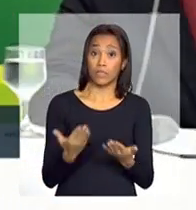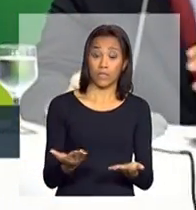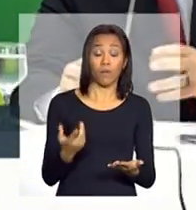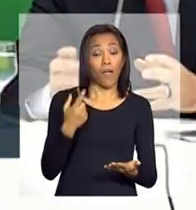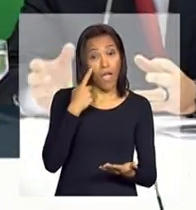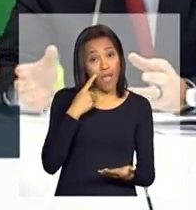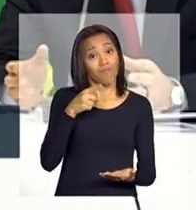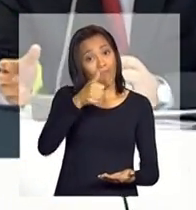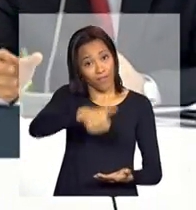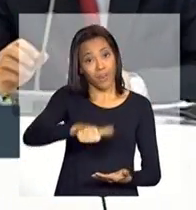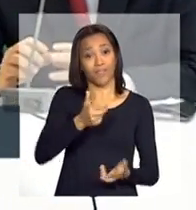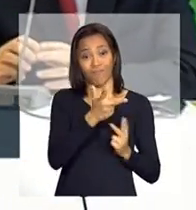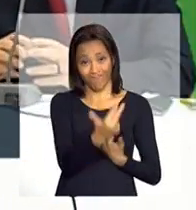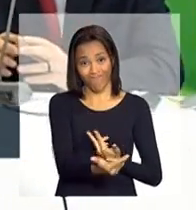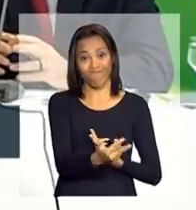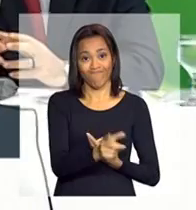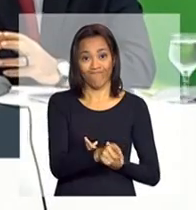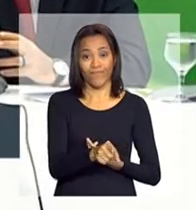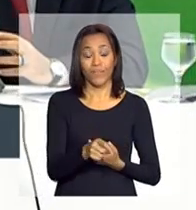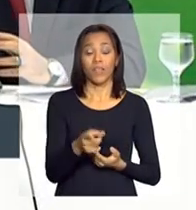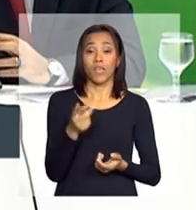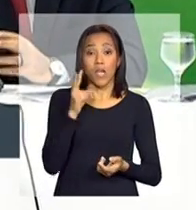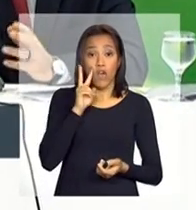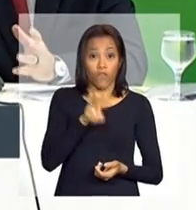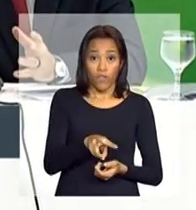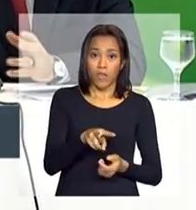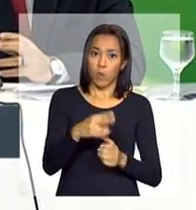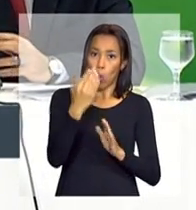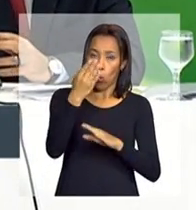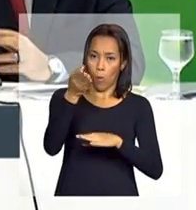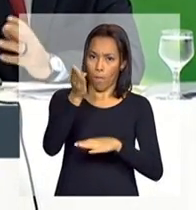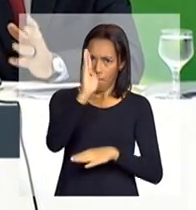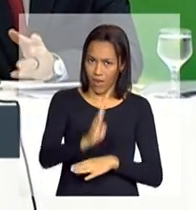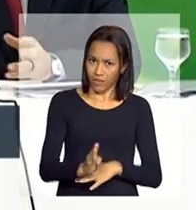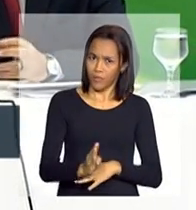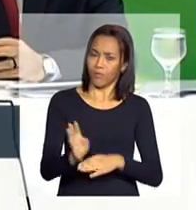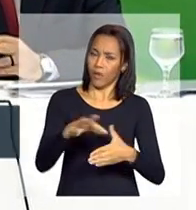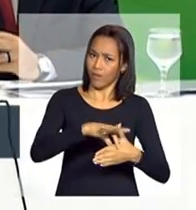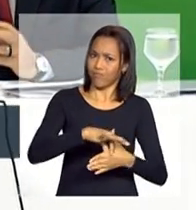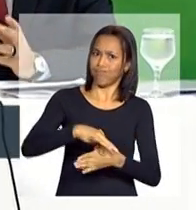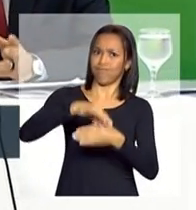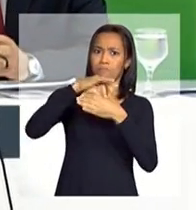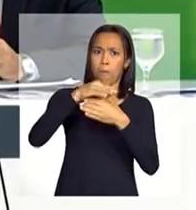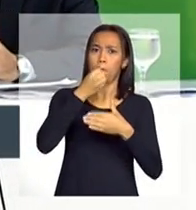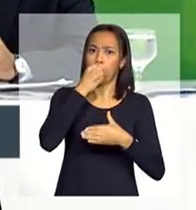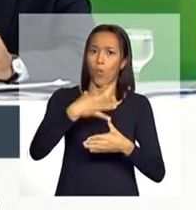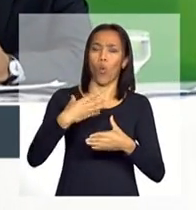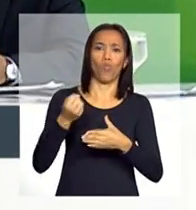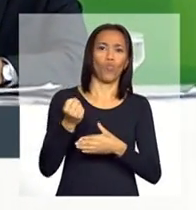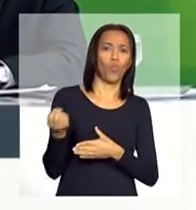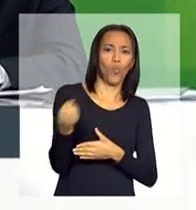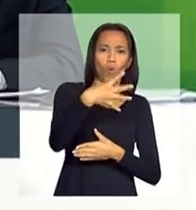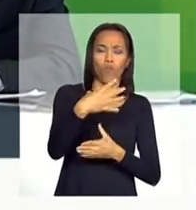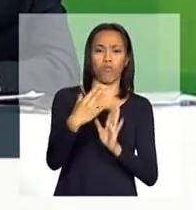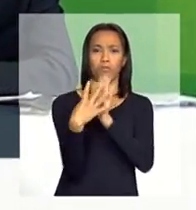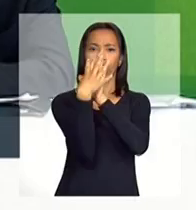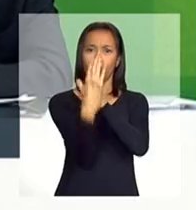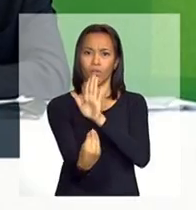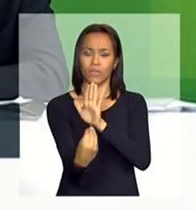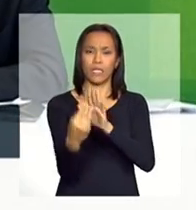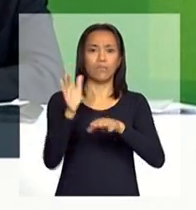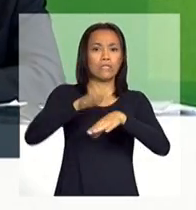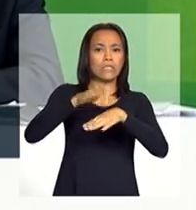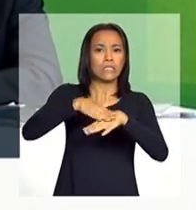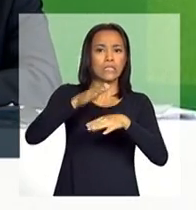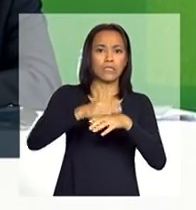exatamente essa quer dizer do ponto de vista qualitativo o Brasil é destacado como um novo paradigma como exemplo como referência